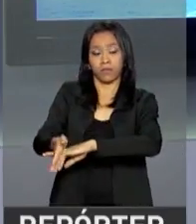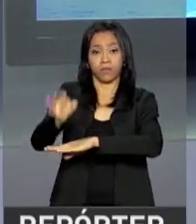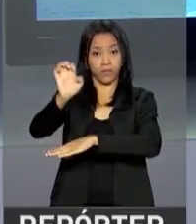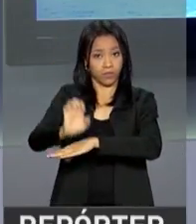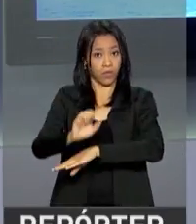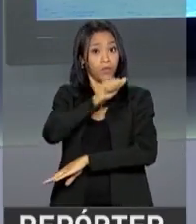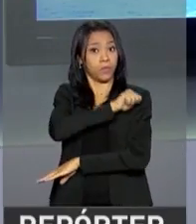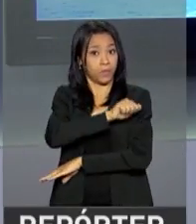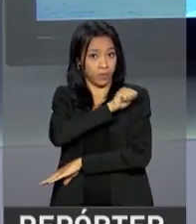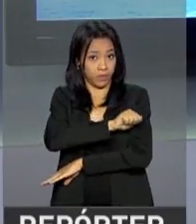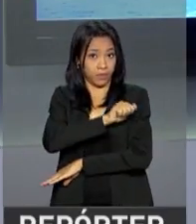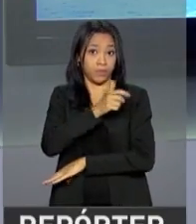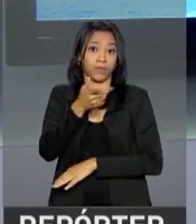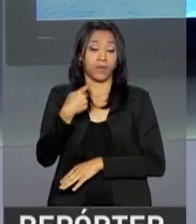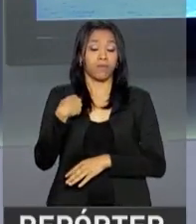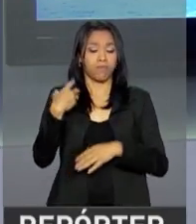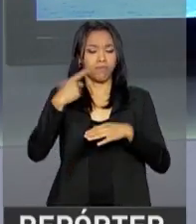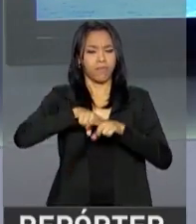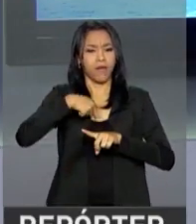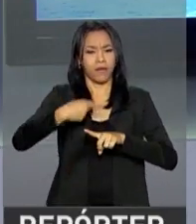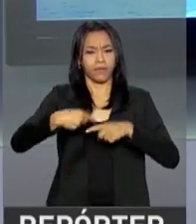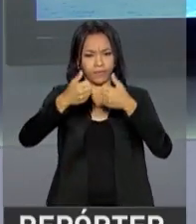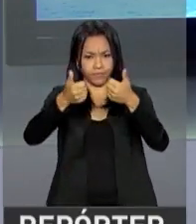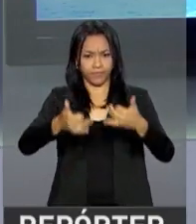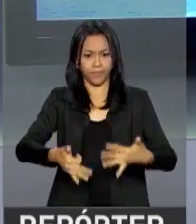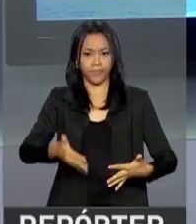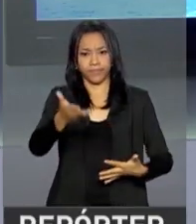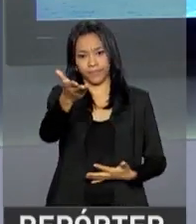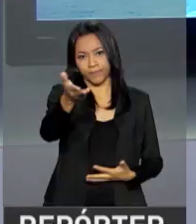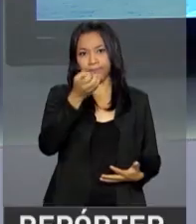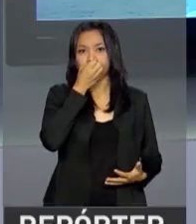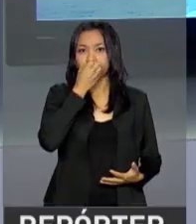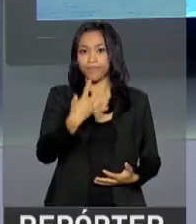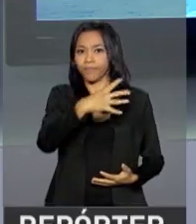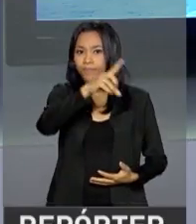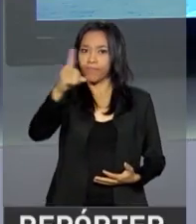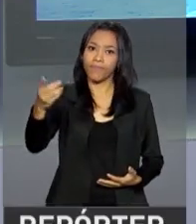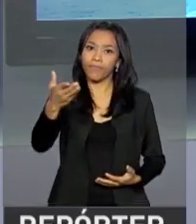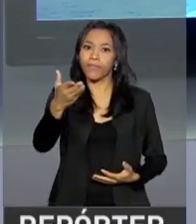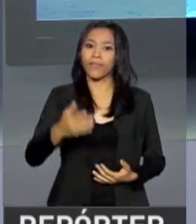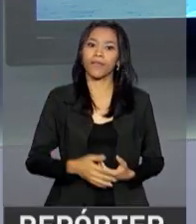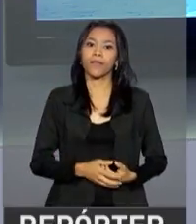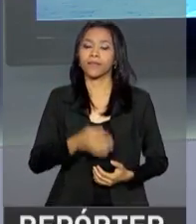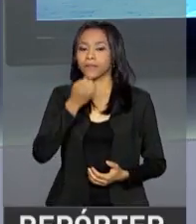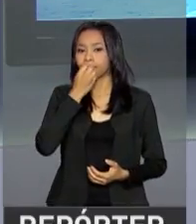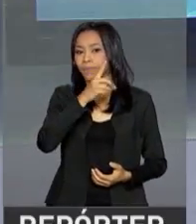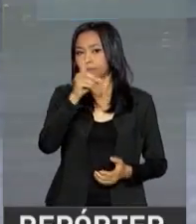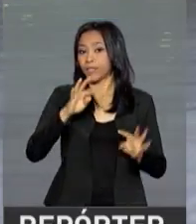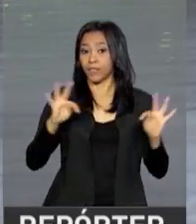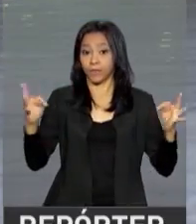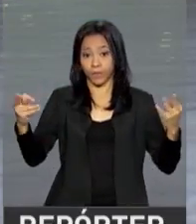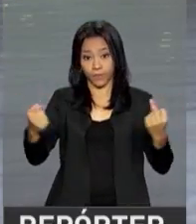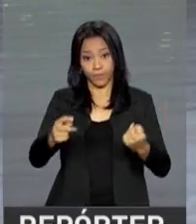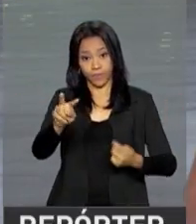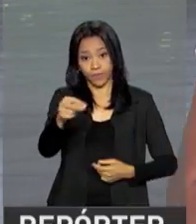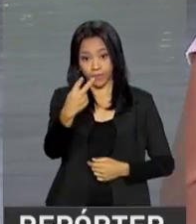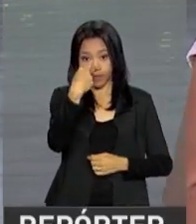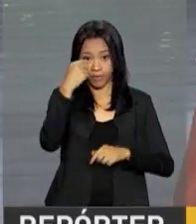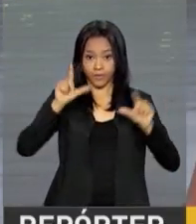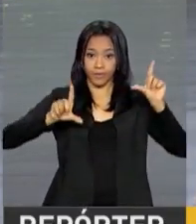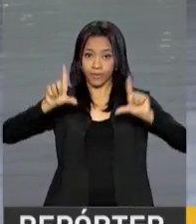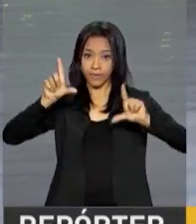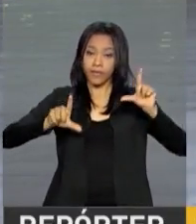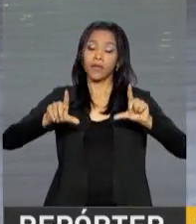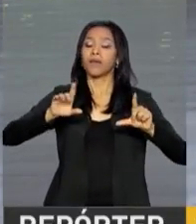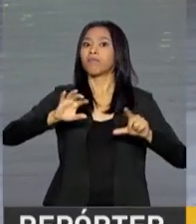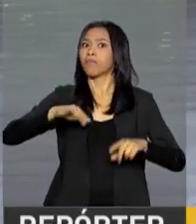karen que traz mais informações para a gente ou luana bom dia fala roberto bom dia bom dia a todos que nos acompanham pois é